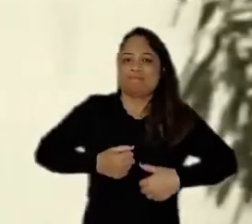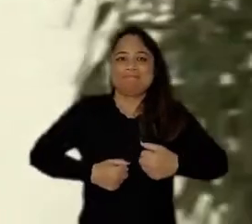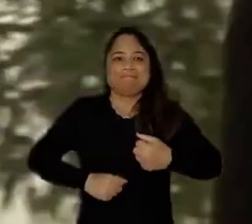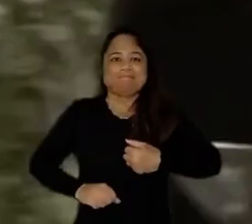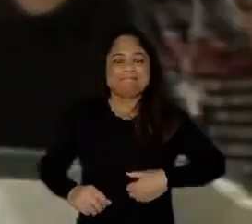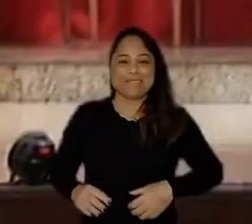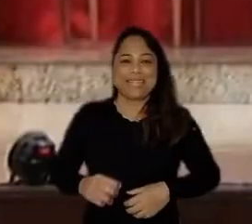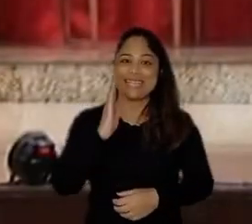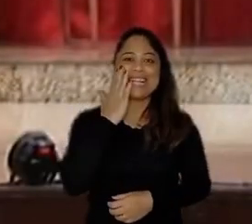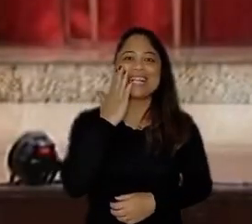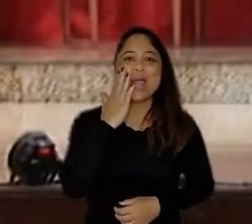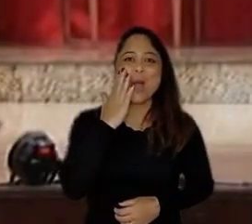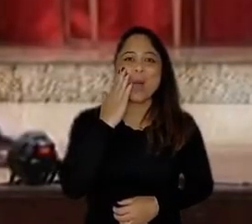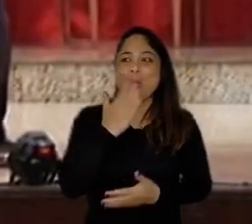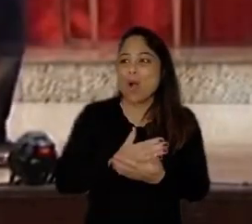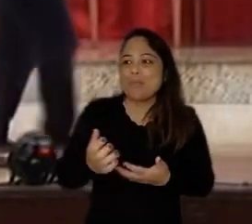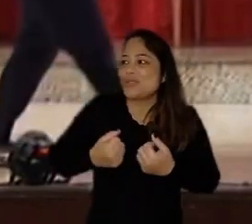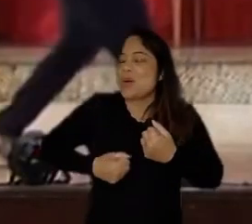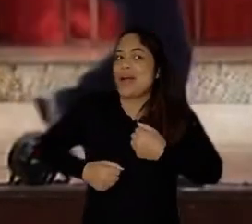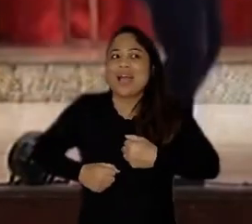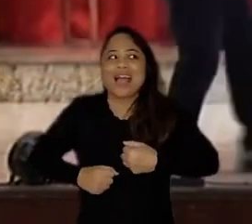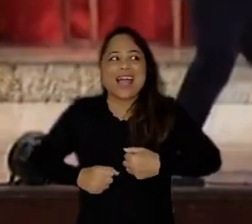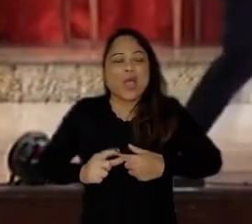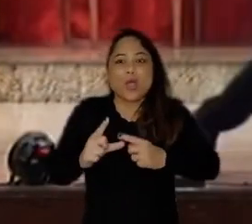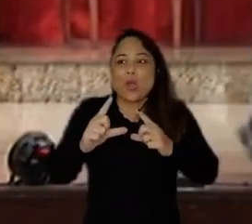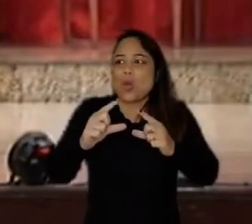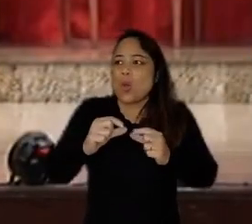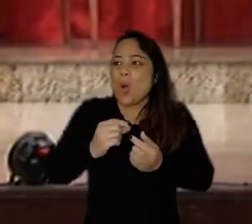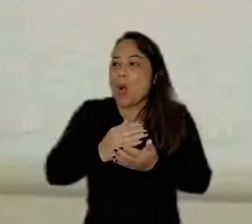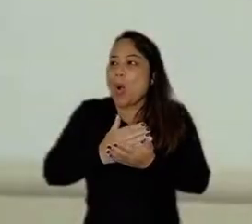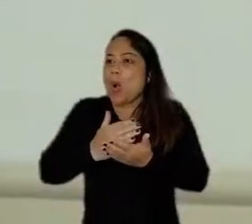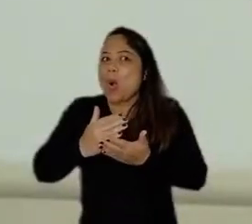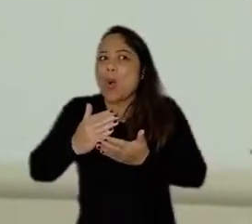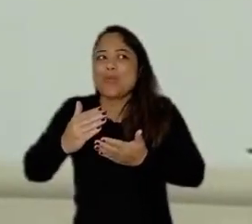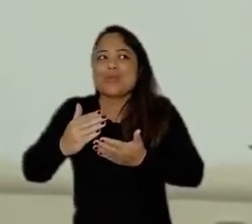expectativa. Fala para quem está do seu lado, expectativa.